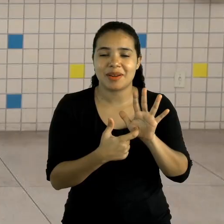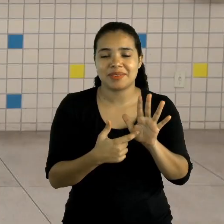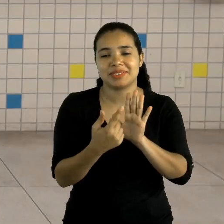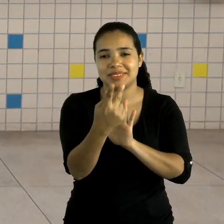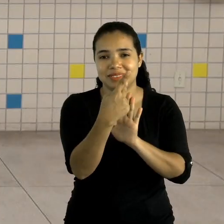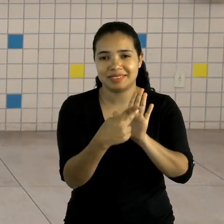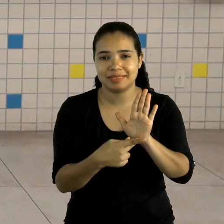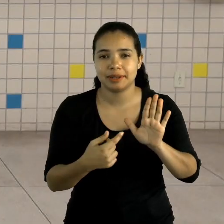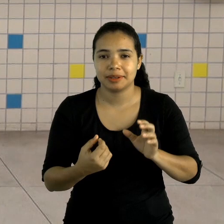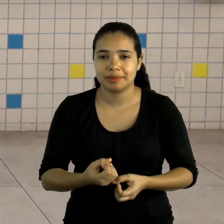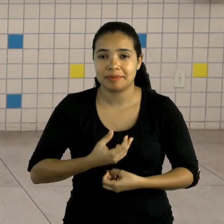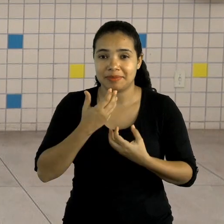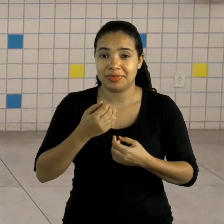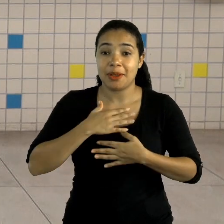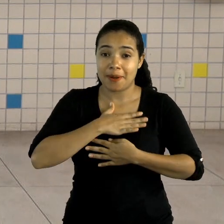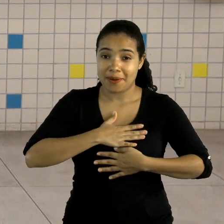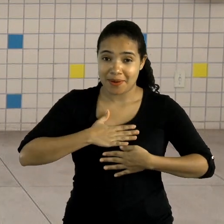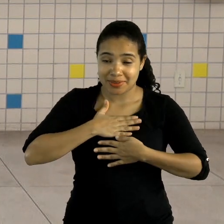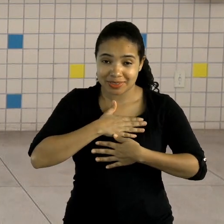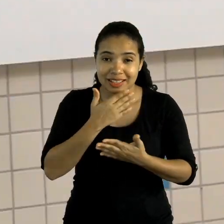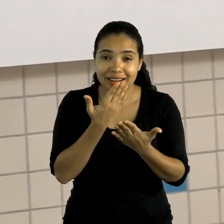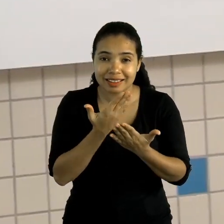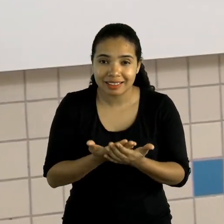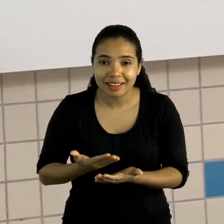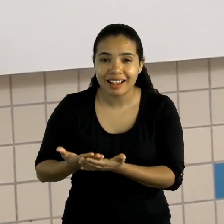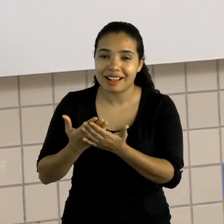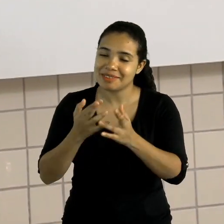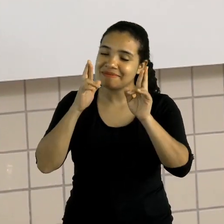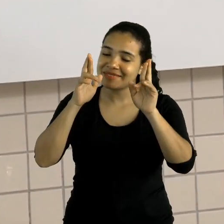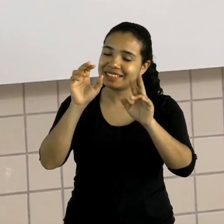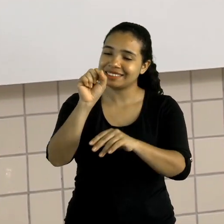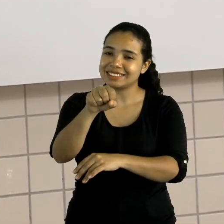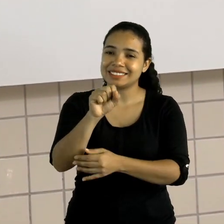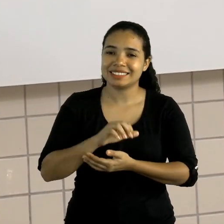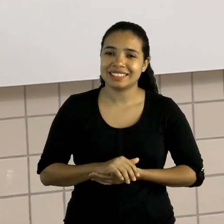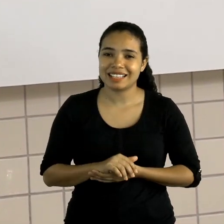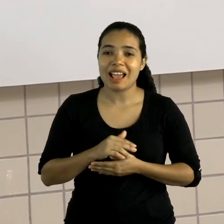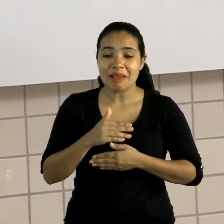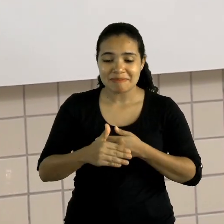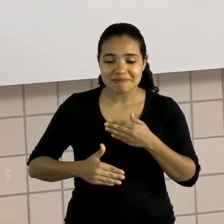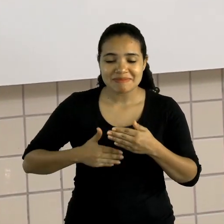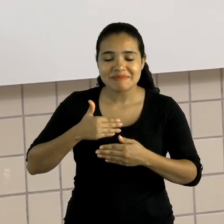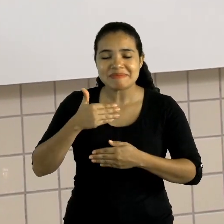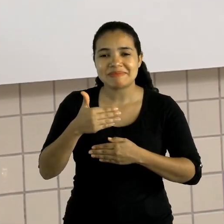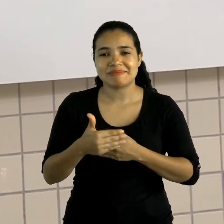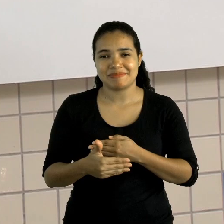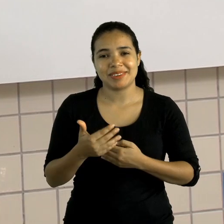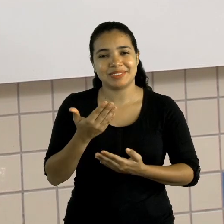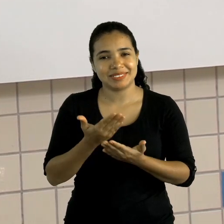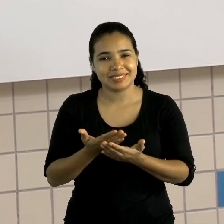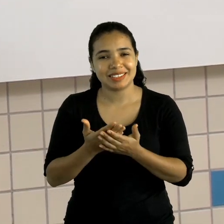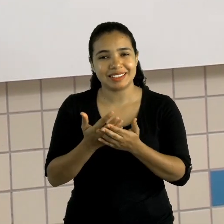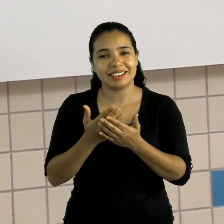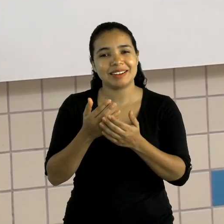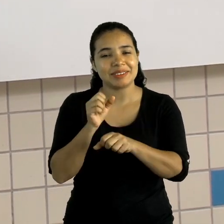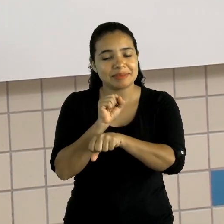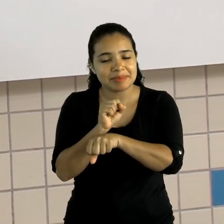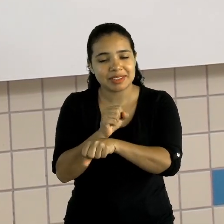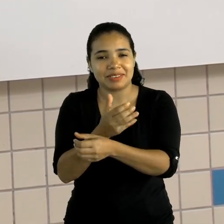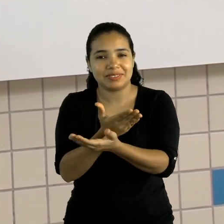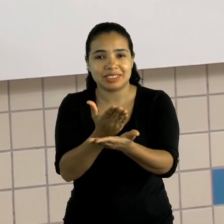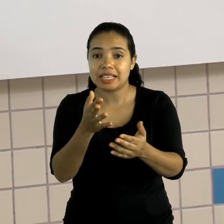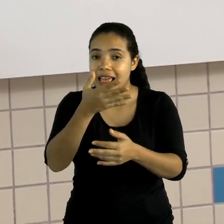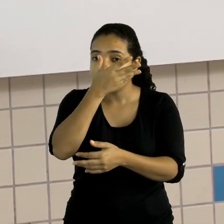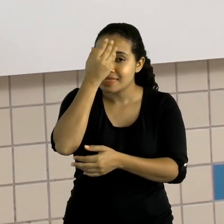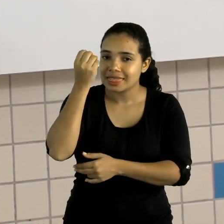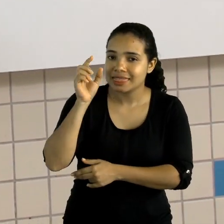poema. Gostaram da nossa aula? Espero que sim. Aguardo vocês na próxima aula. E não esqueçam,